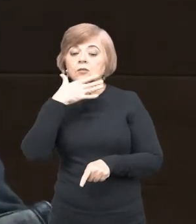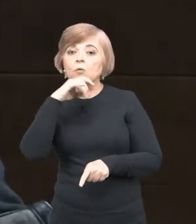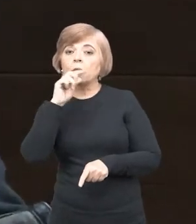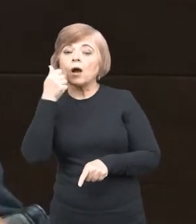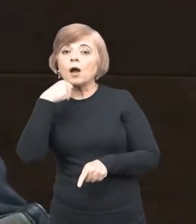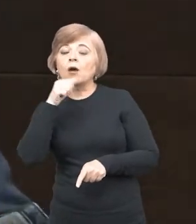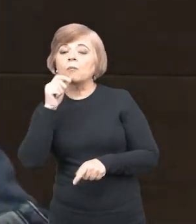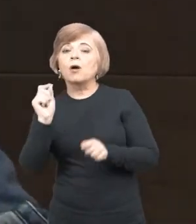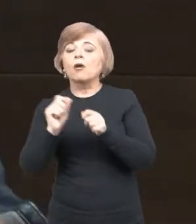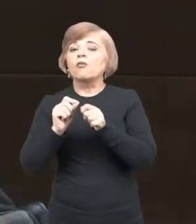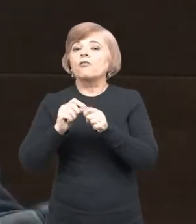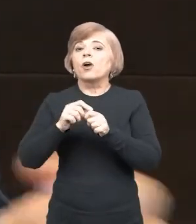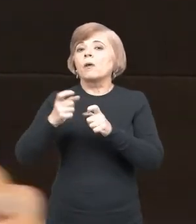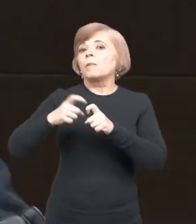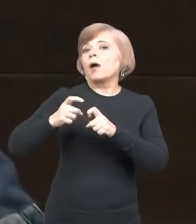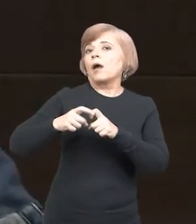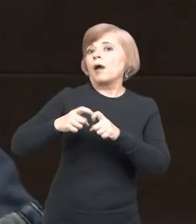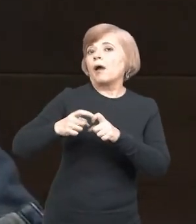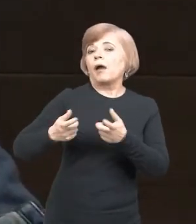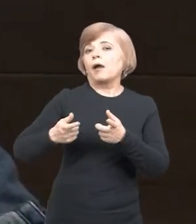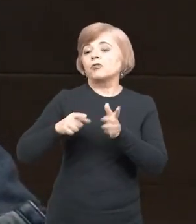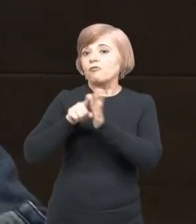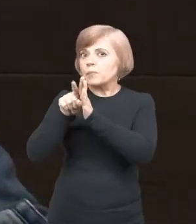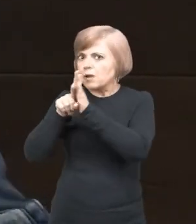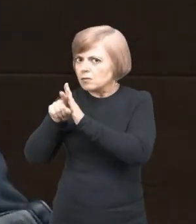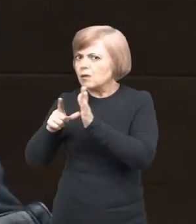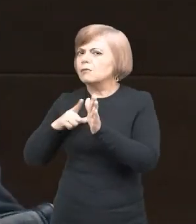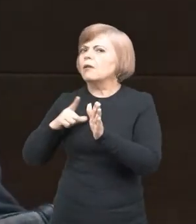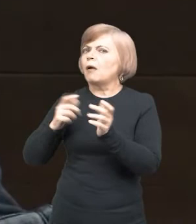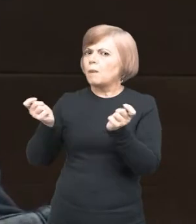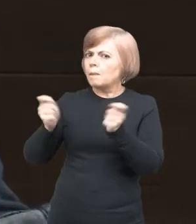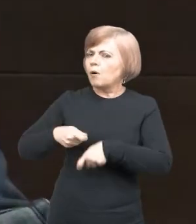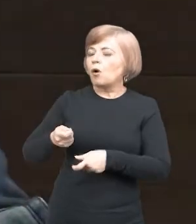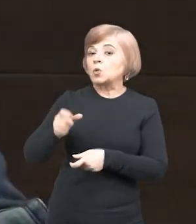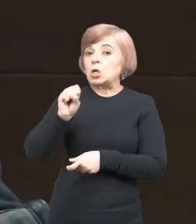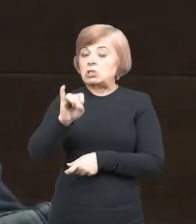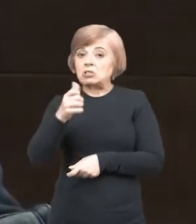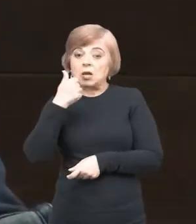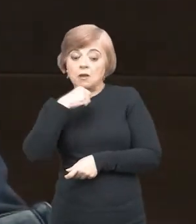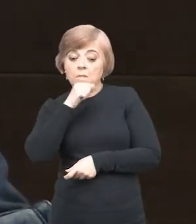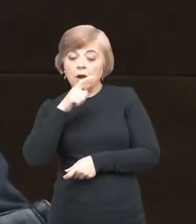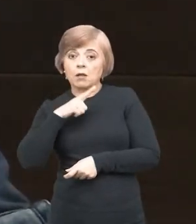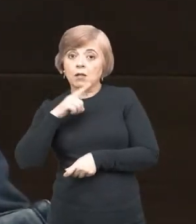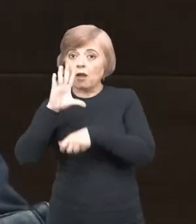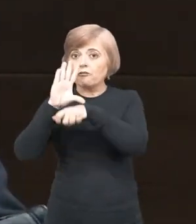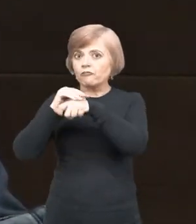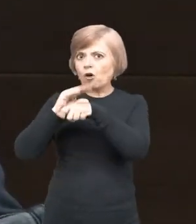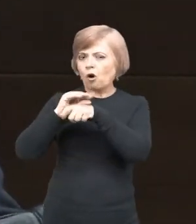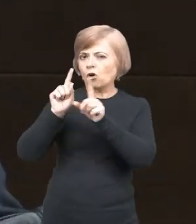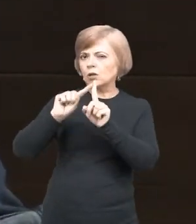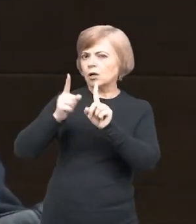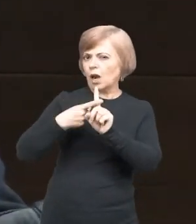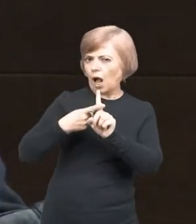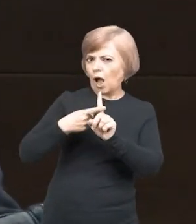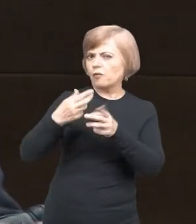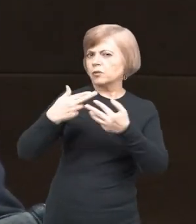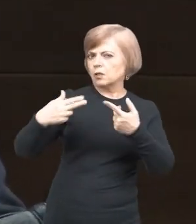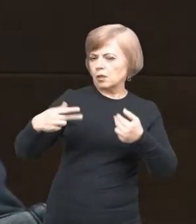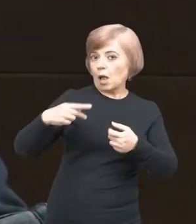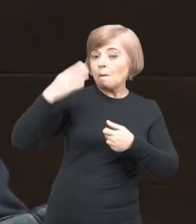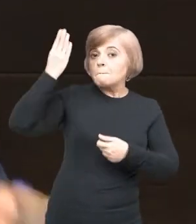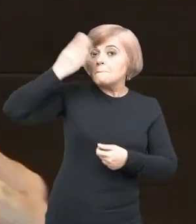fizeram pré-natal, se a mãe possui fotografias da gravidez, entre outras provas